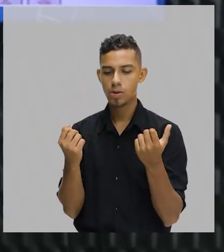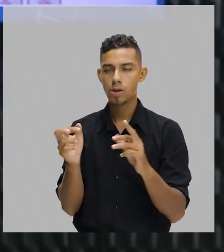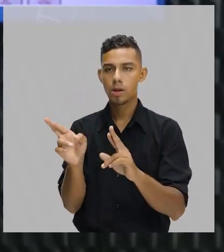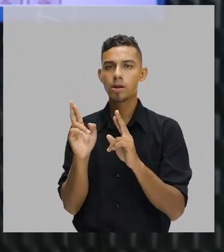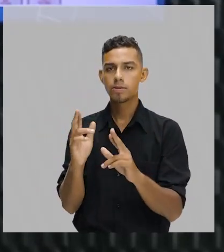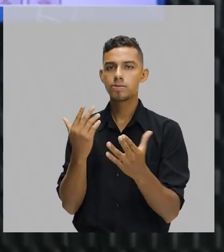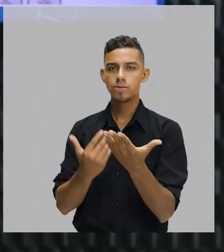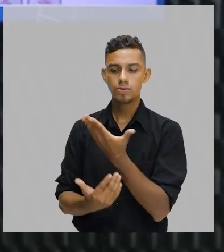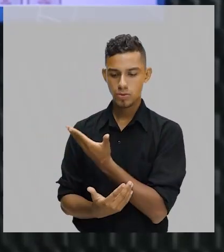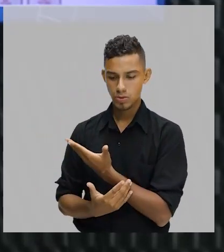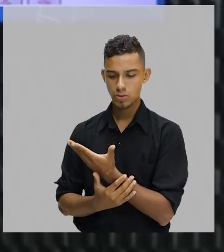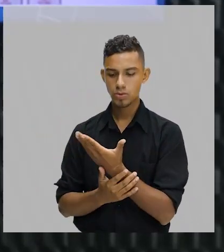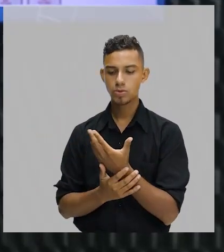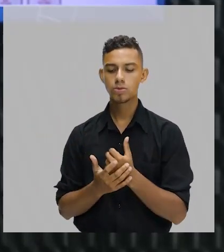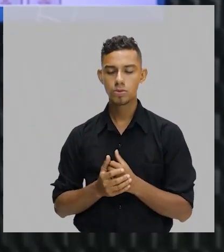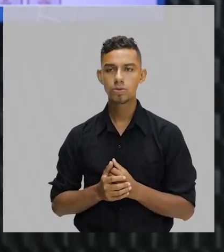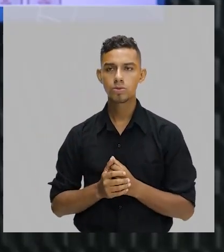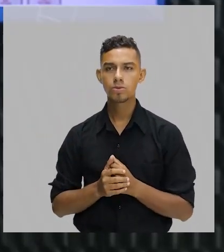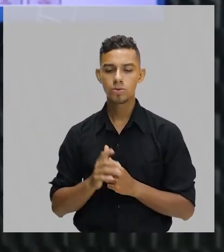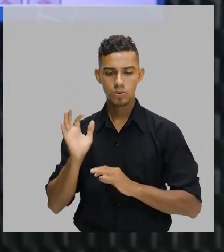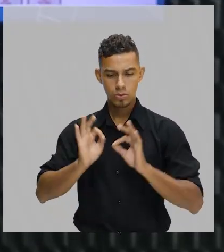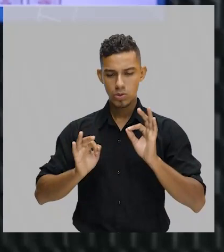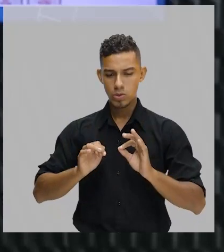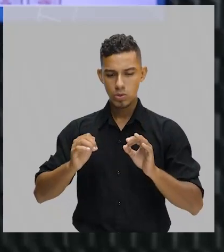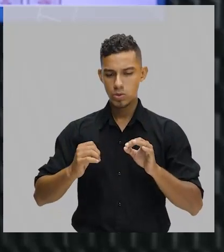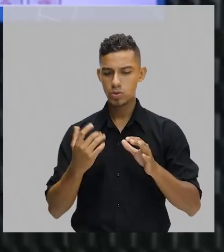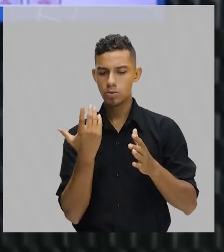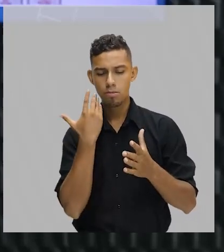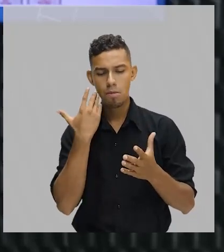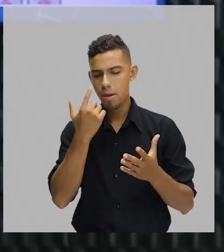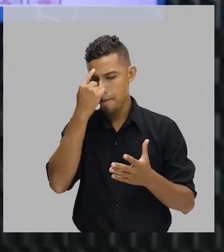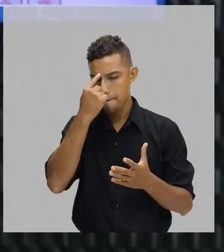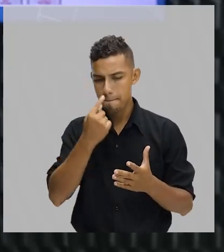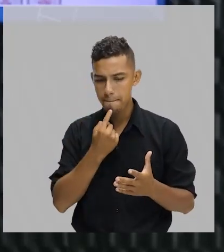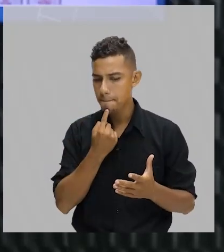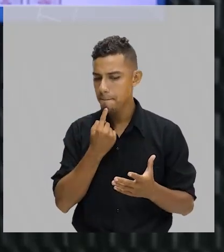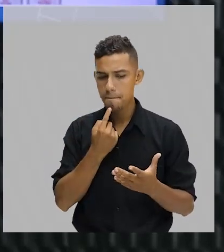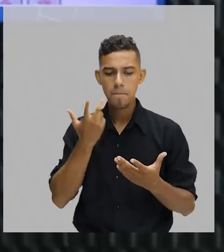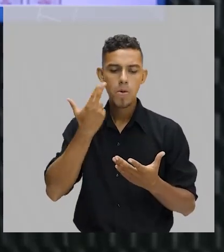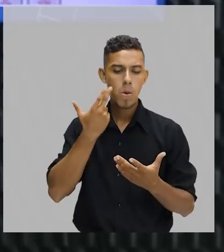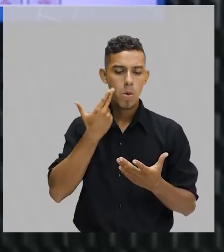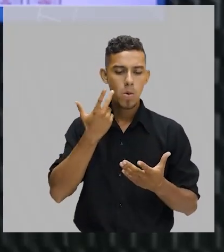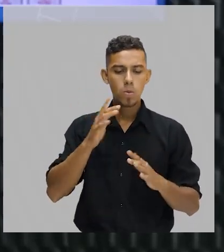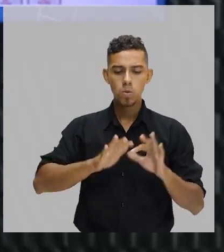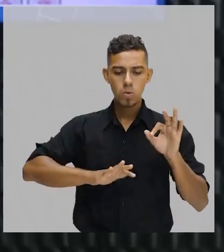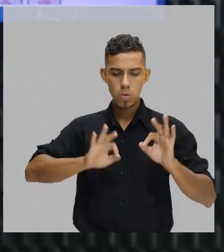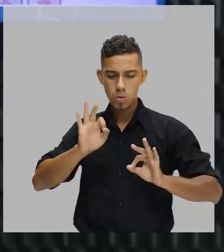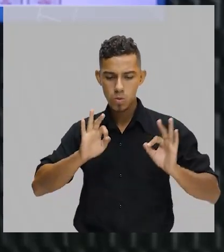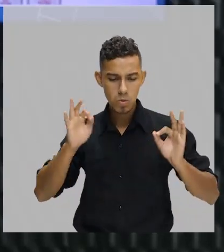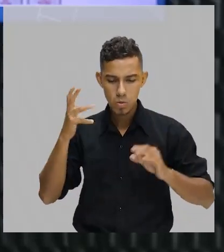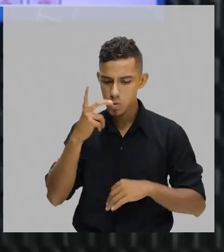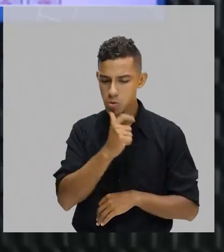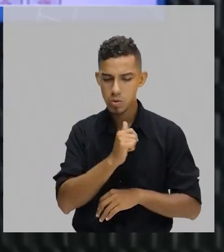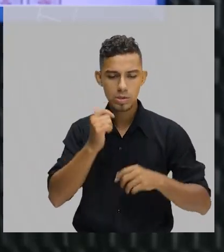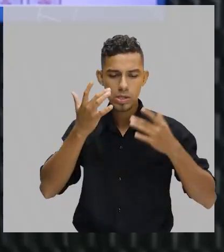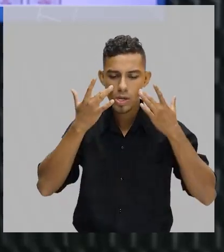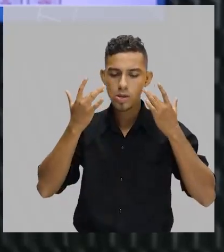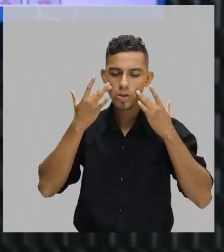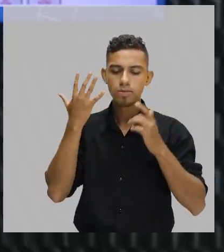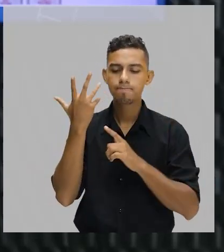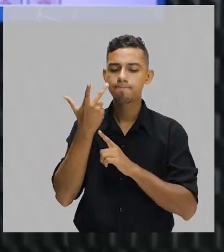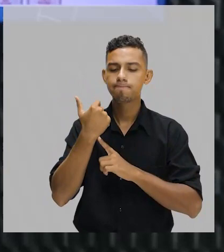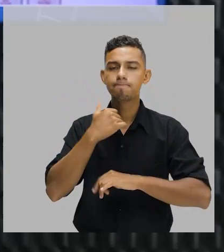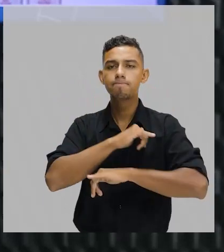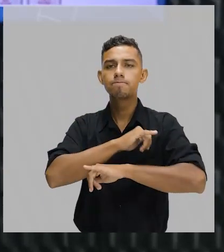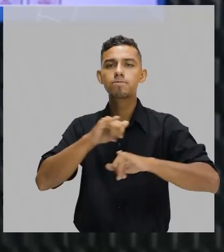com a serigrafia do Andy Warhol, lata de sopa. Ele transformou imagens comuns em obras literalmente de arte e ele dizia